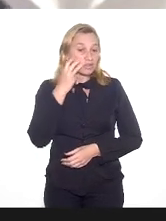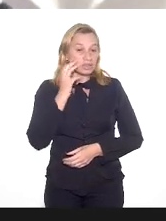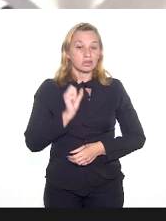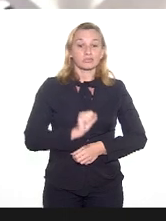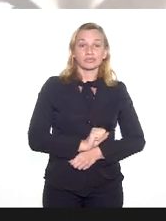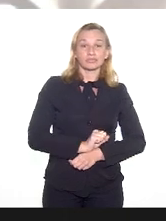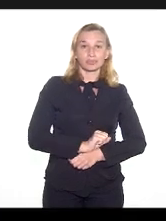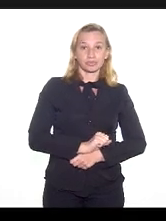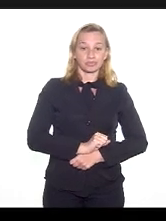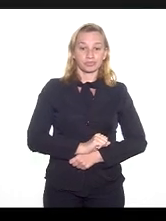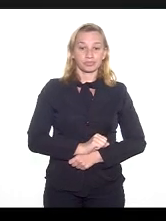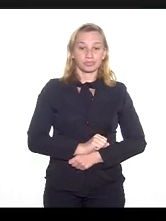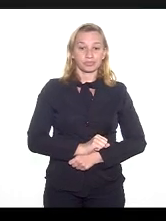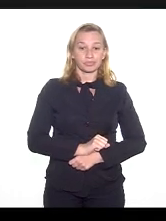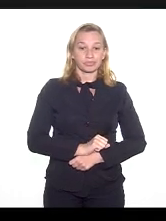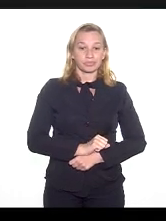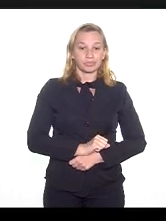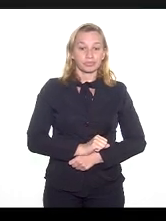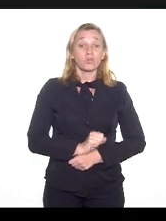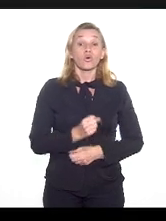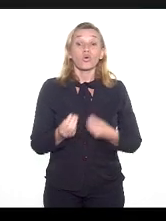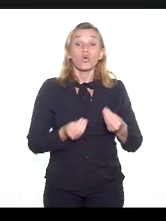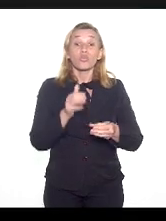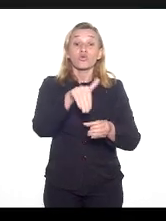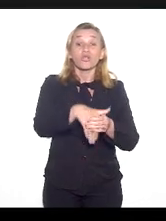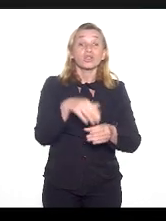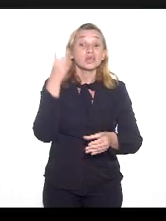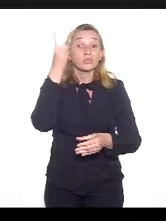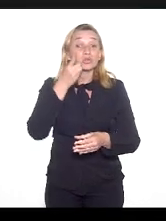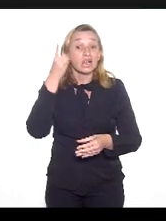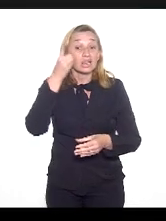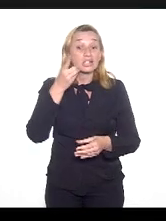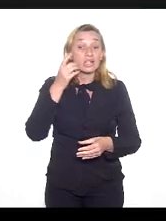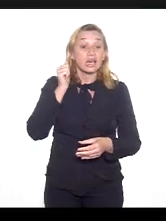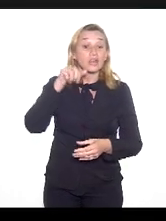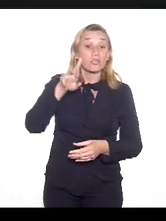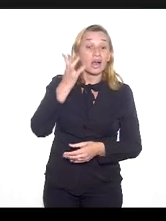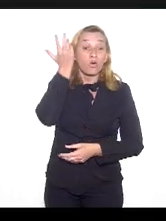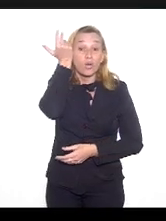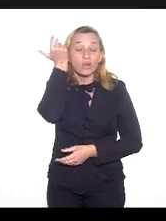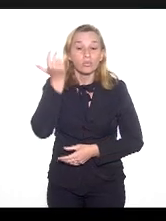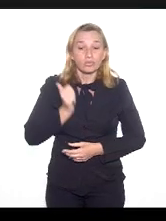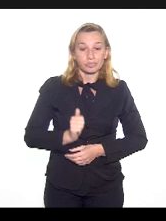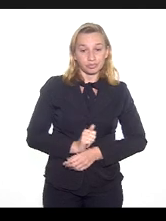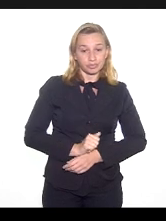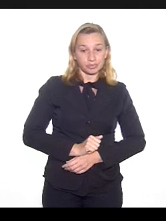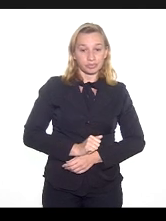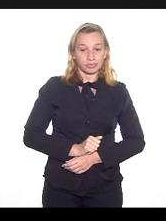Carneiro. Como vota, deputado Eliomar Coelho?